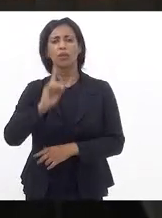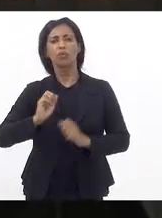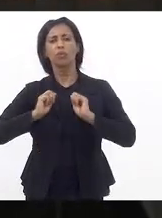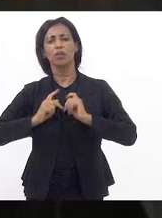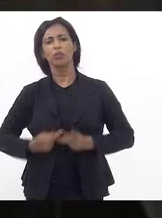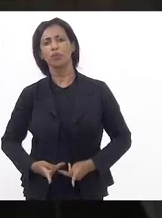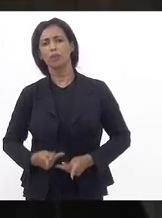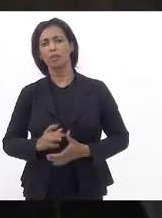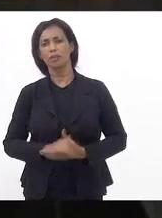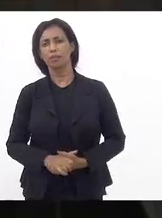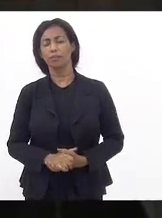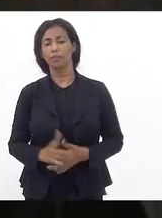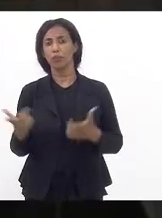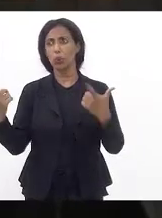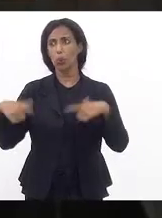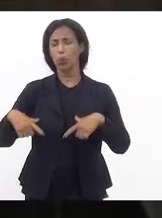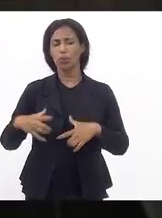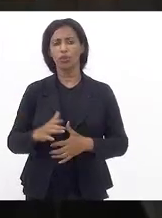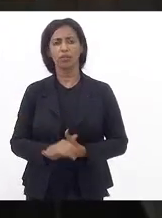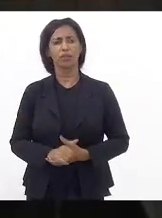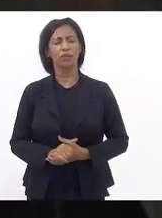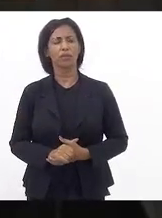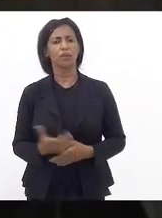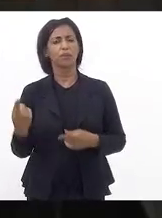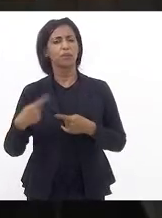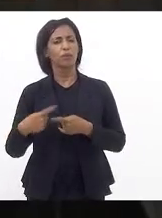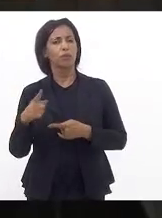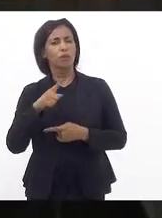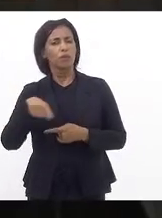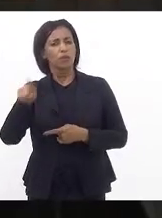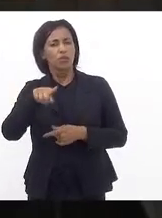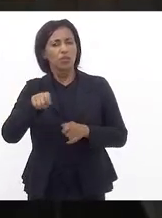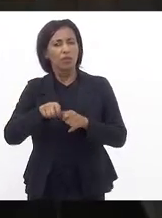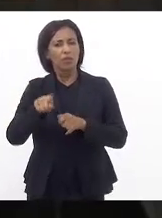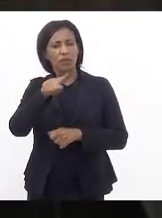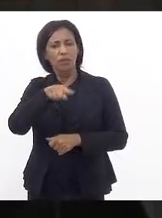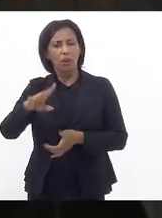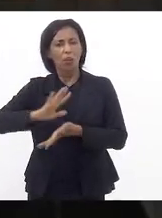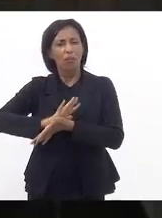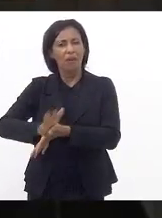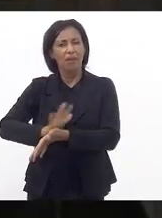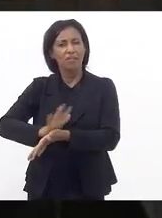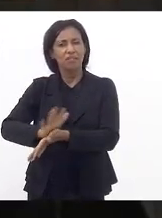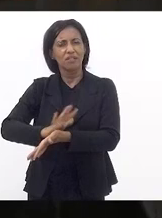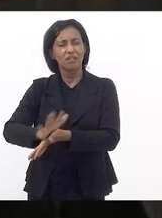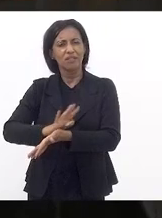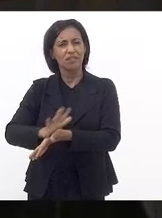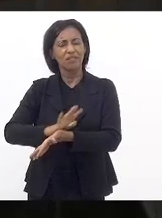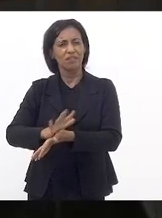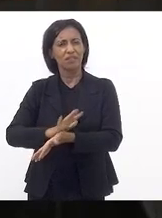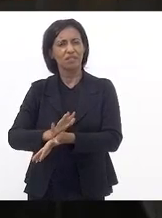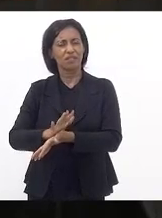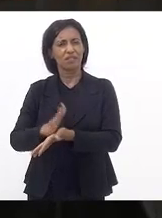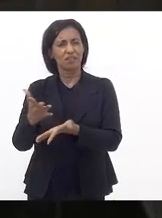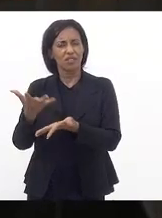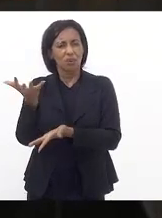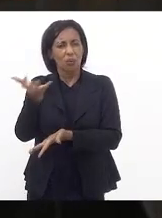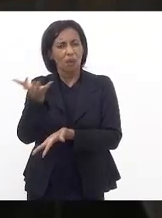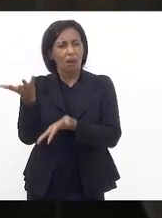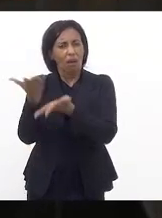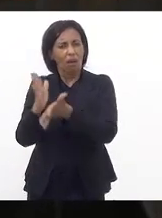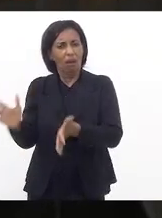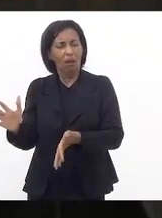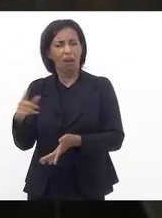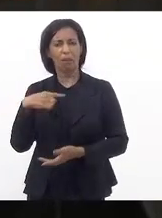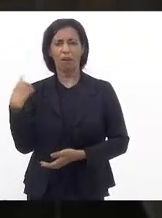direitos humanos Onde estão porque o que estão fazendo com vocês é uma covardia estão a querendo